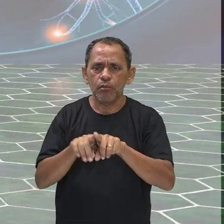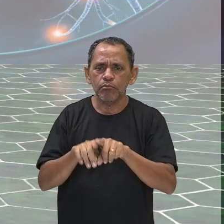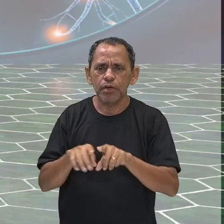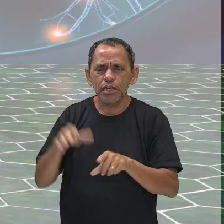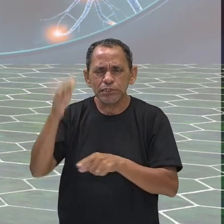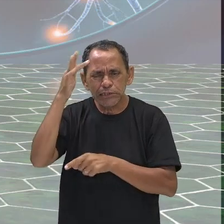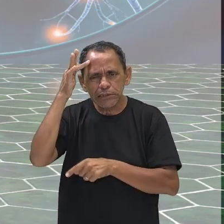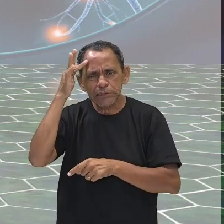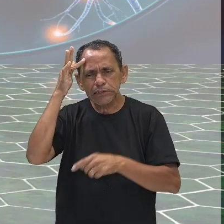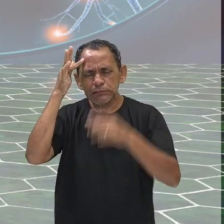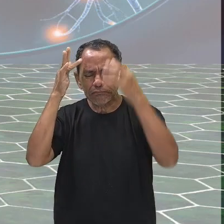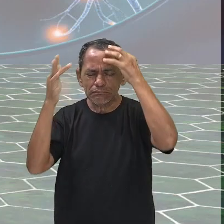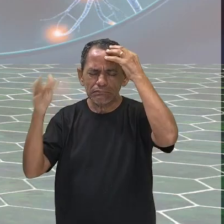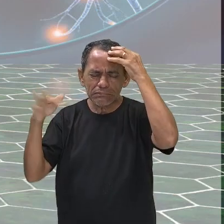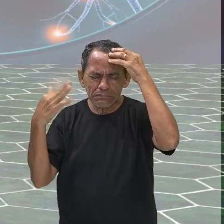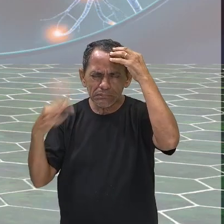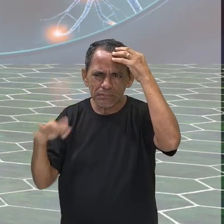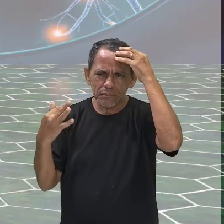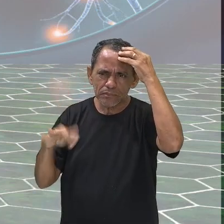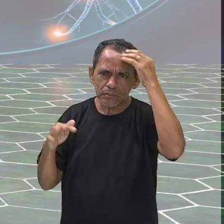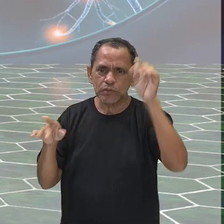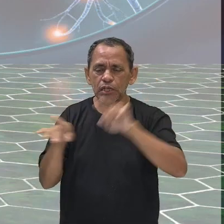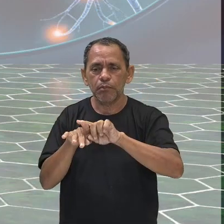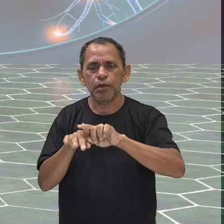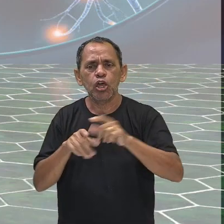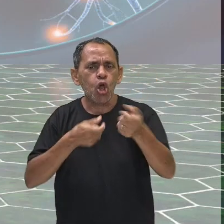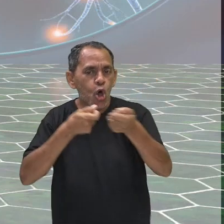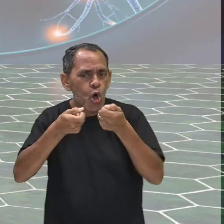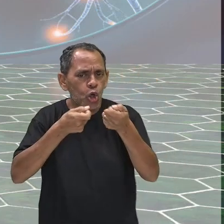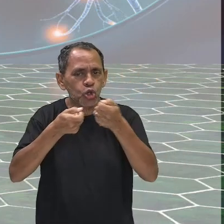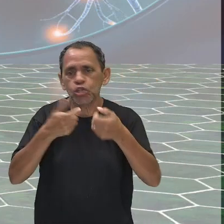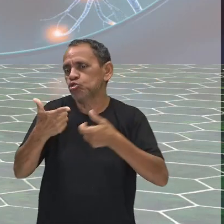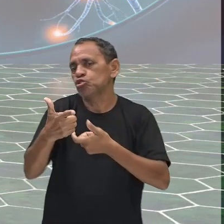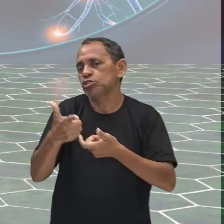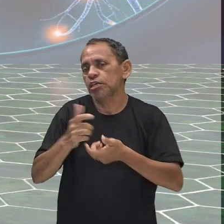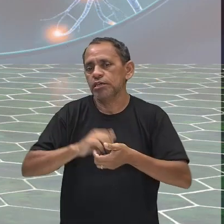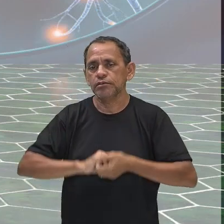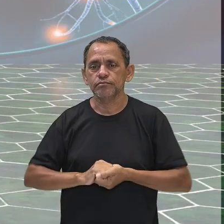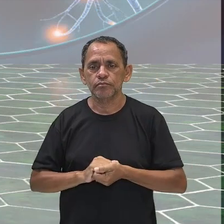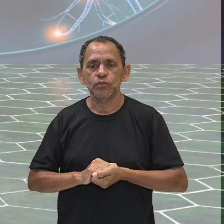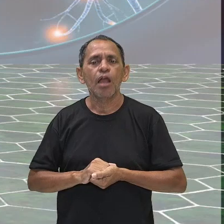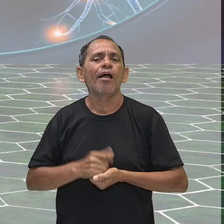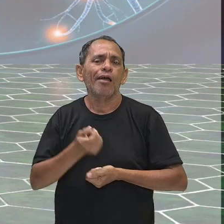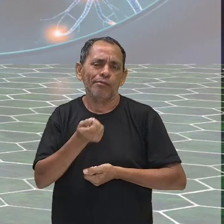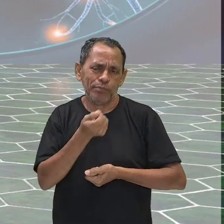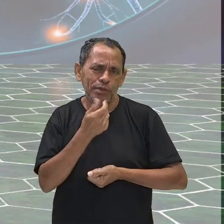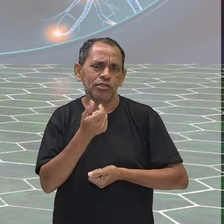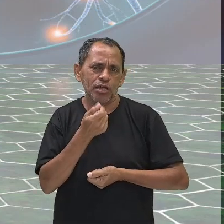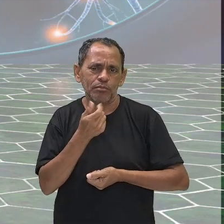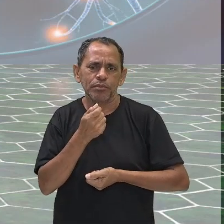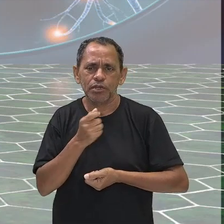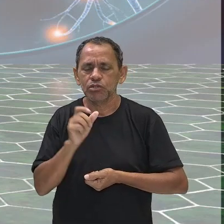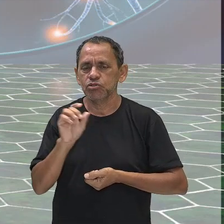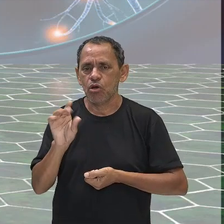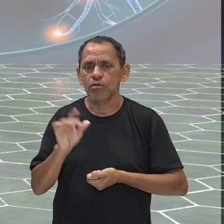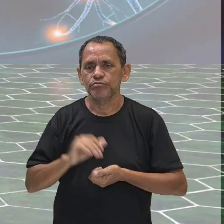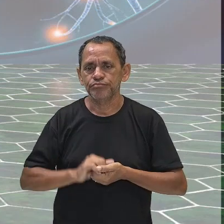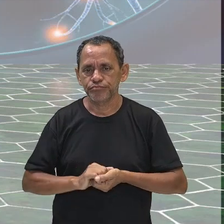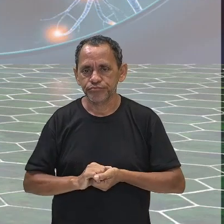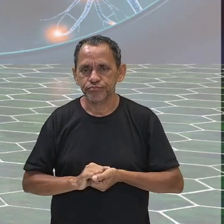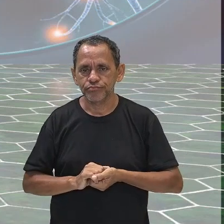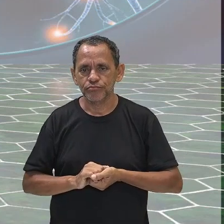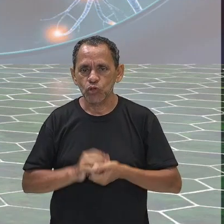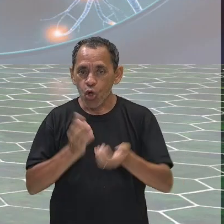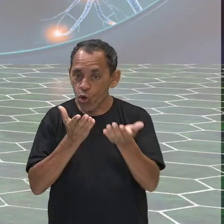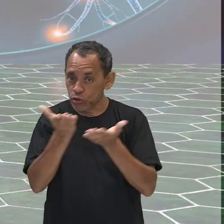ali um controle muito é somente medicamentoso, tá? O tratamento da